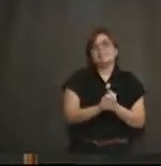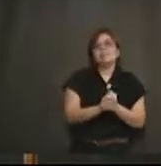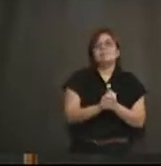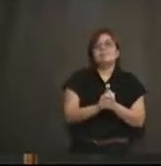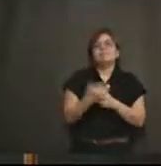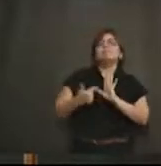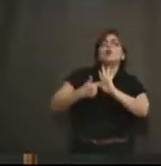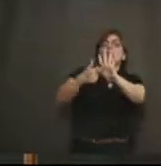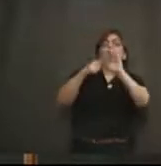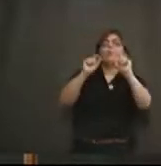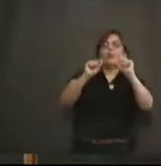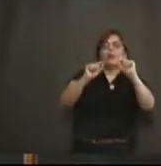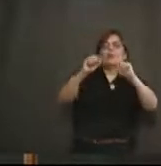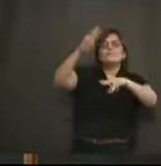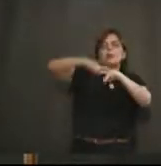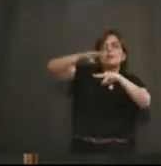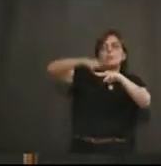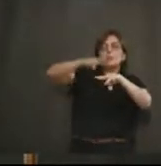Brasil.